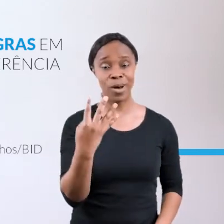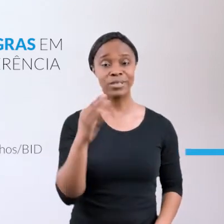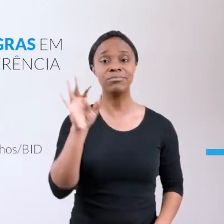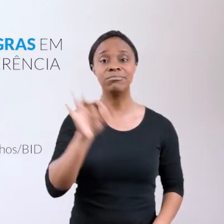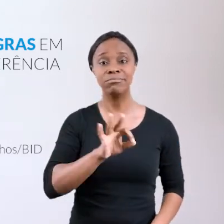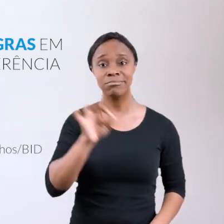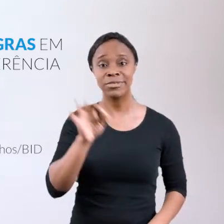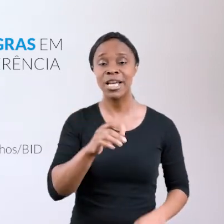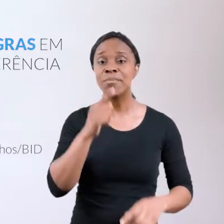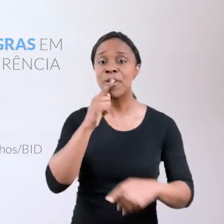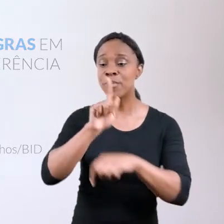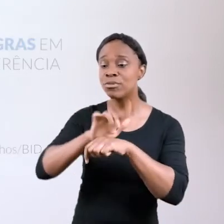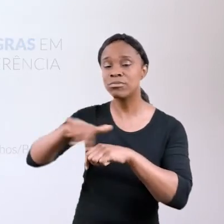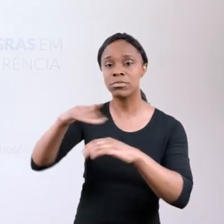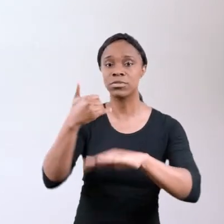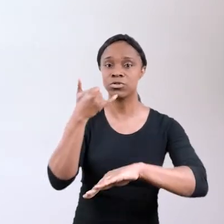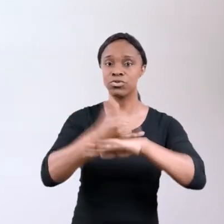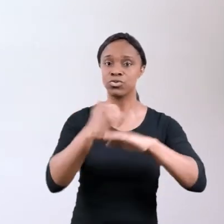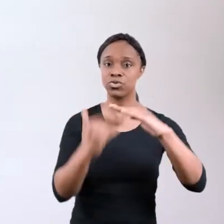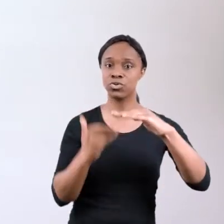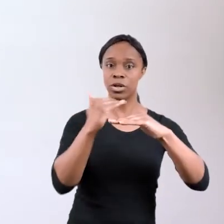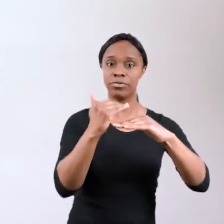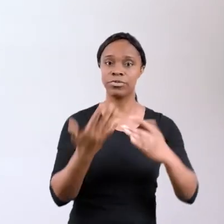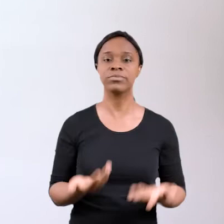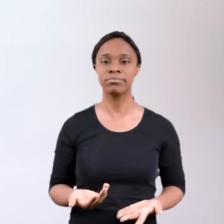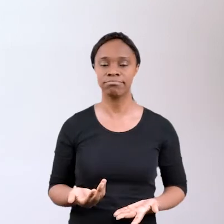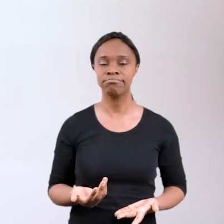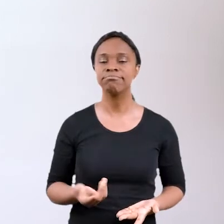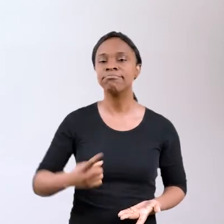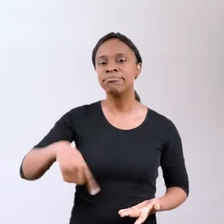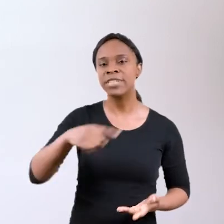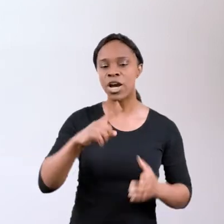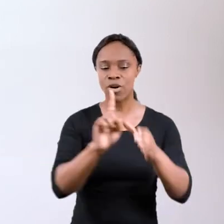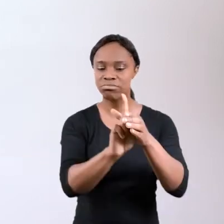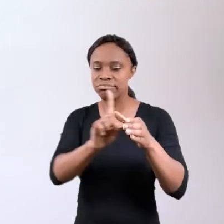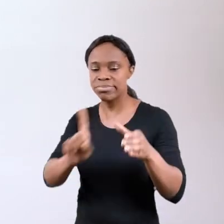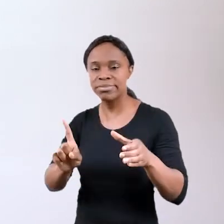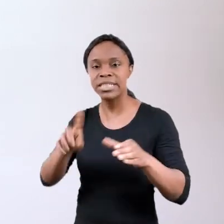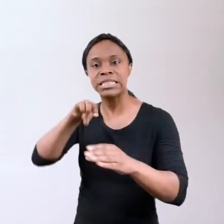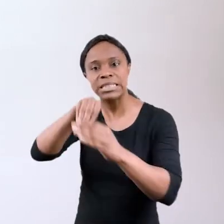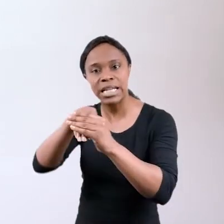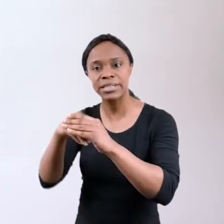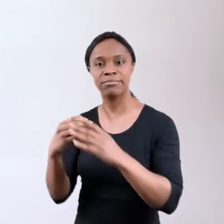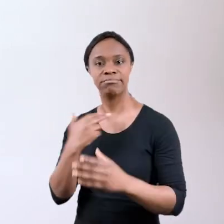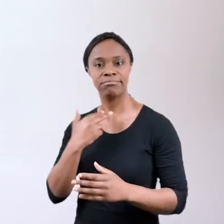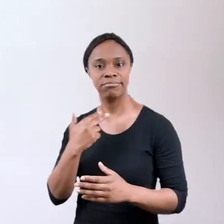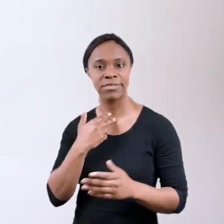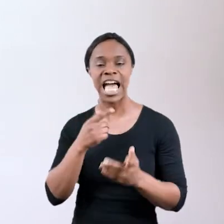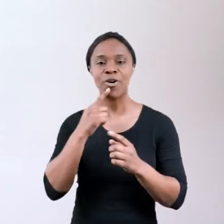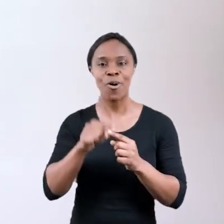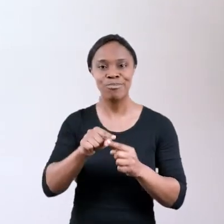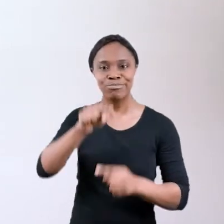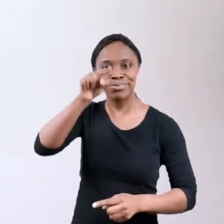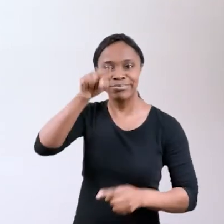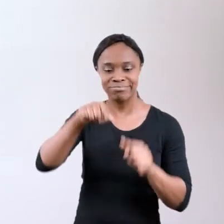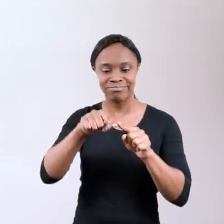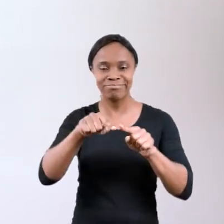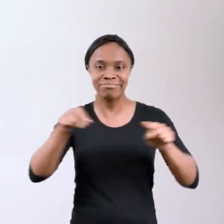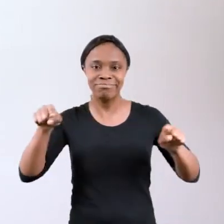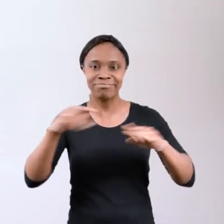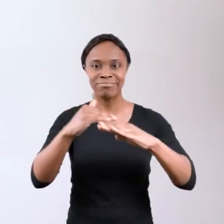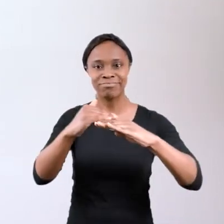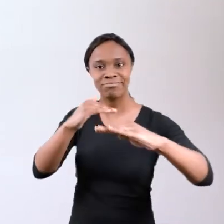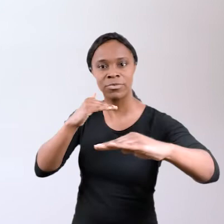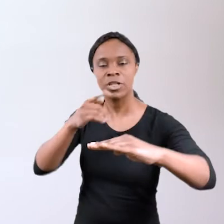cargos no quadro executivo. Além dessa questão da segregação ocupacional, horizontal e vertical, precisamos